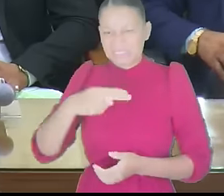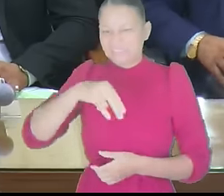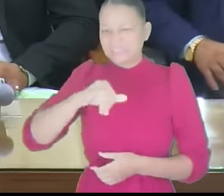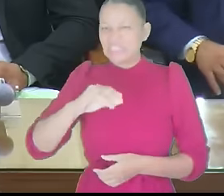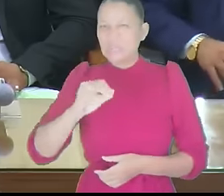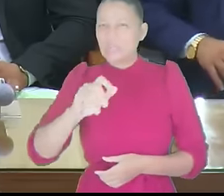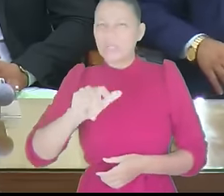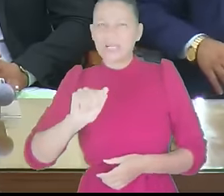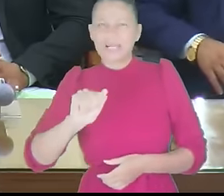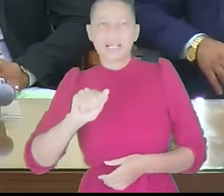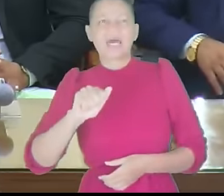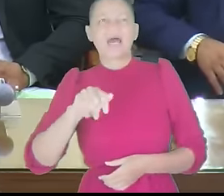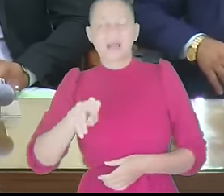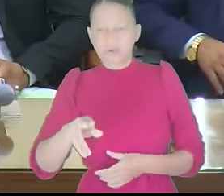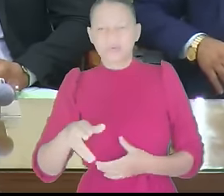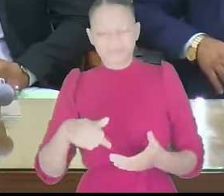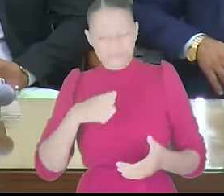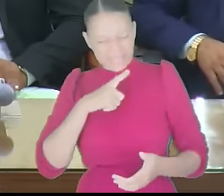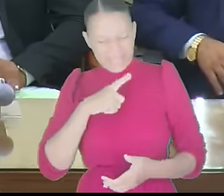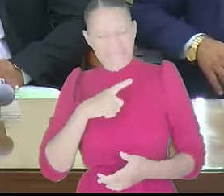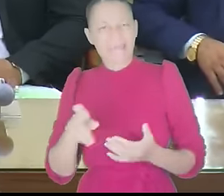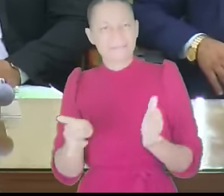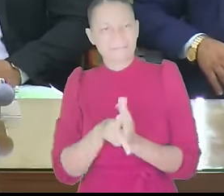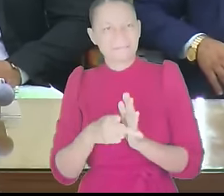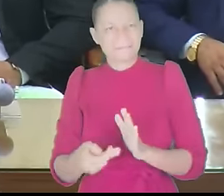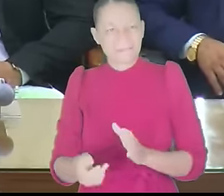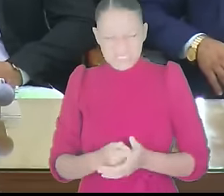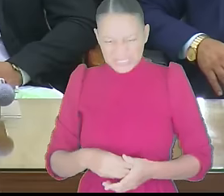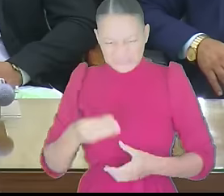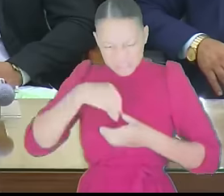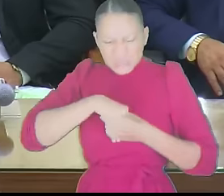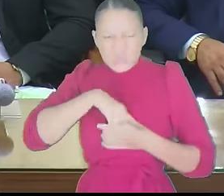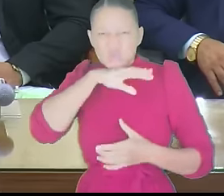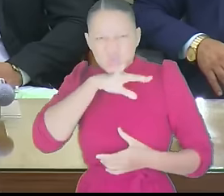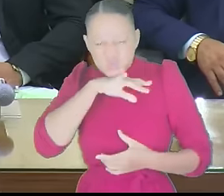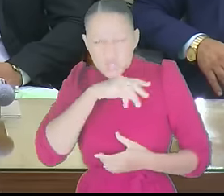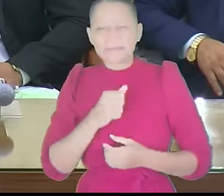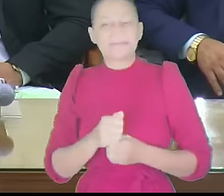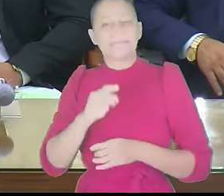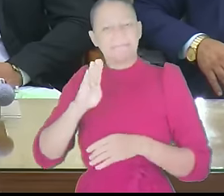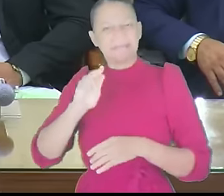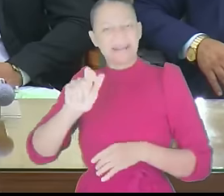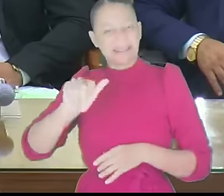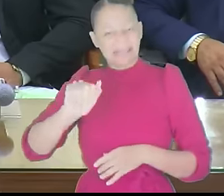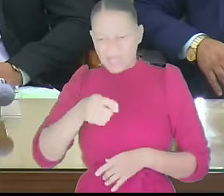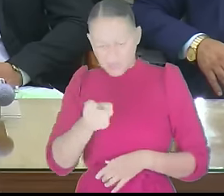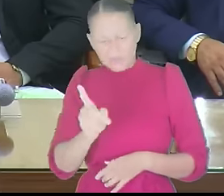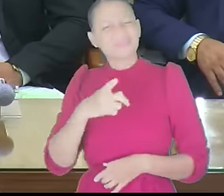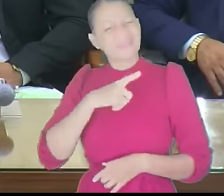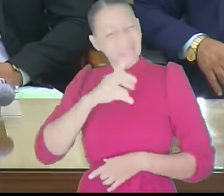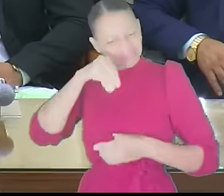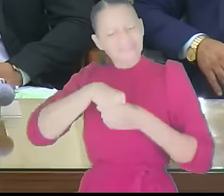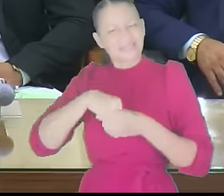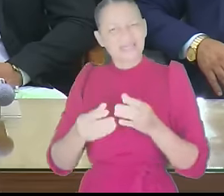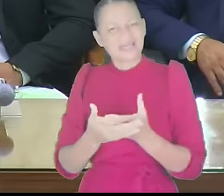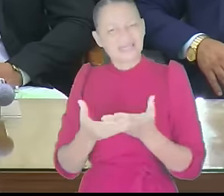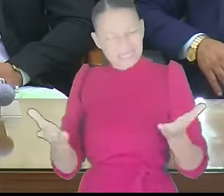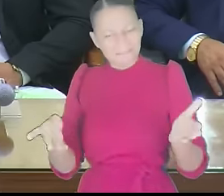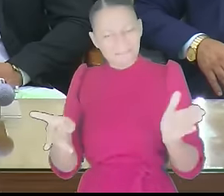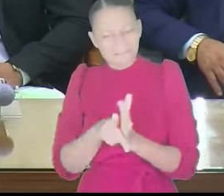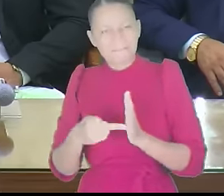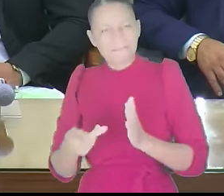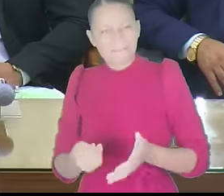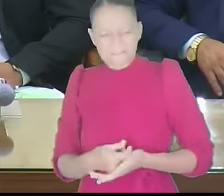Na igreja tem Nicolaíta, irmão. Na igreja tem cabra ruim, na igreja tem Balaão. Tem ou não tem Balaão na igreja? Tem Balaão na igreja,